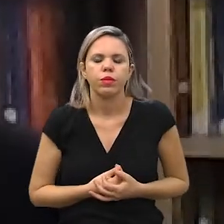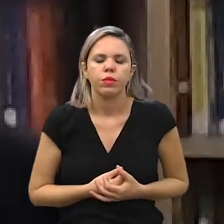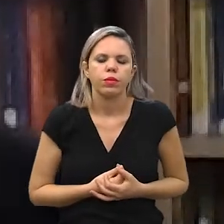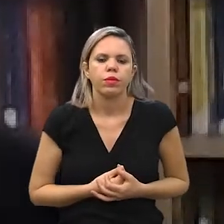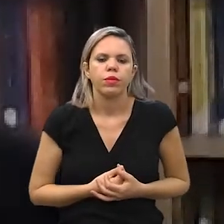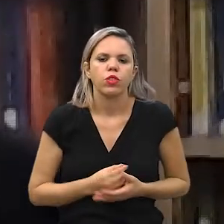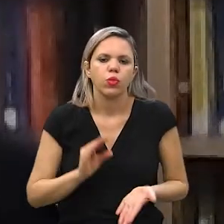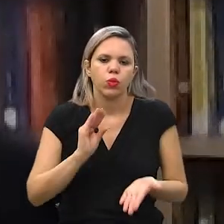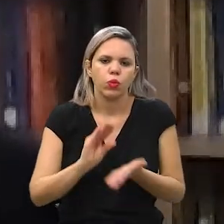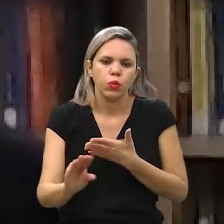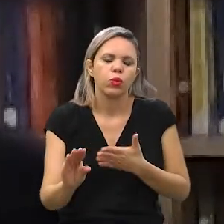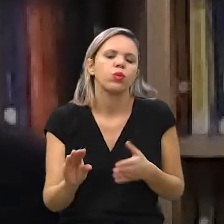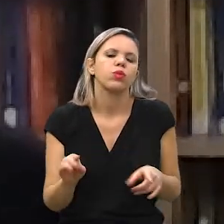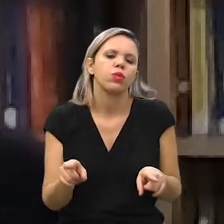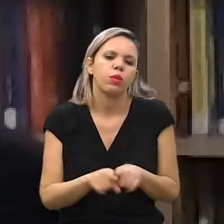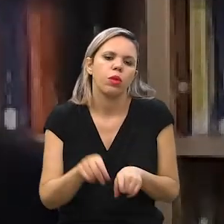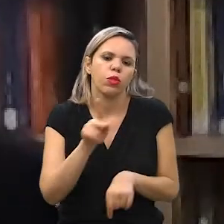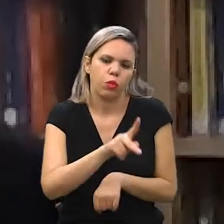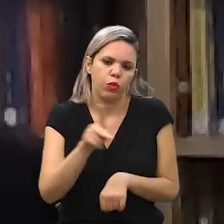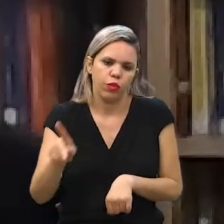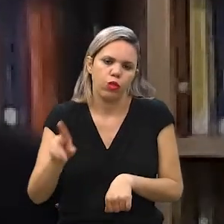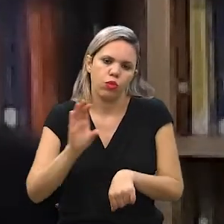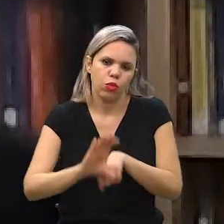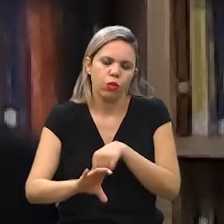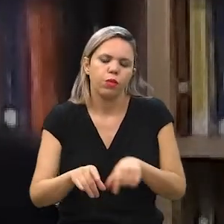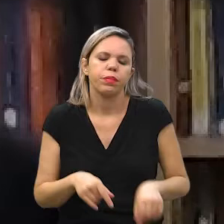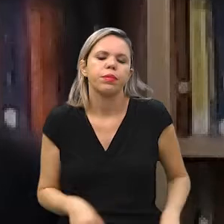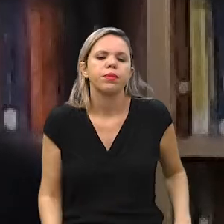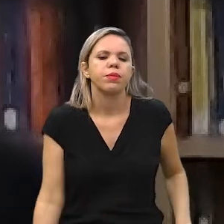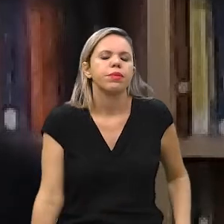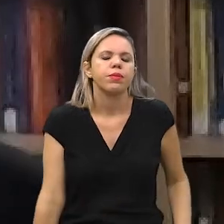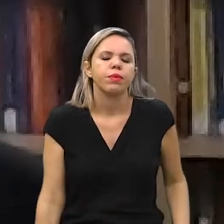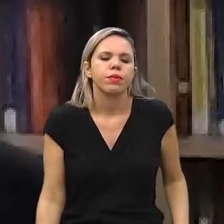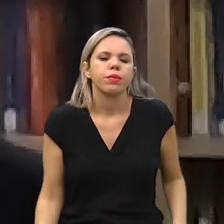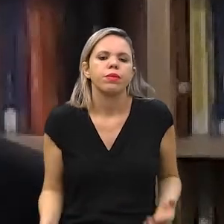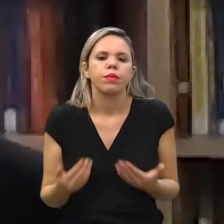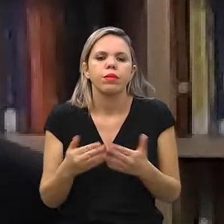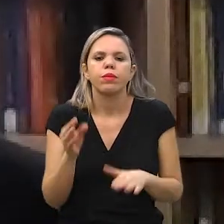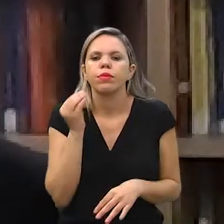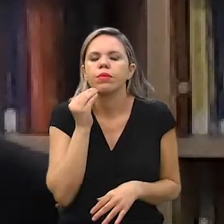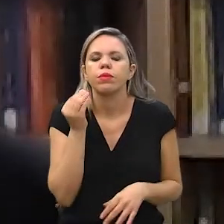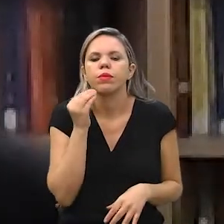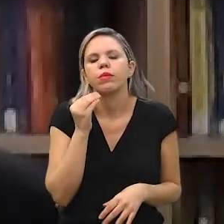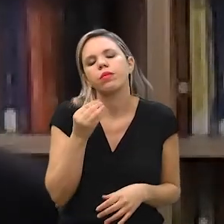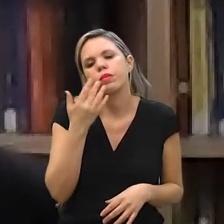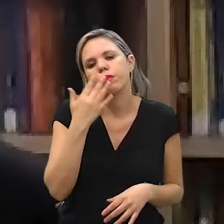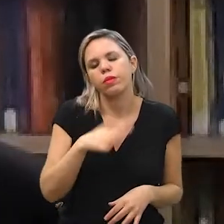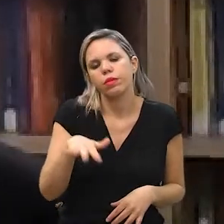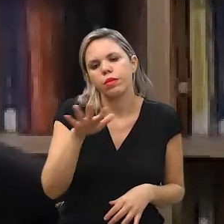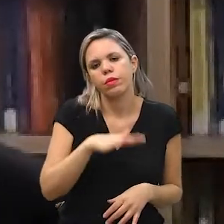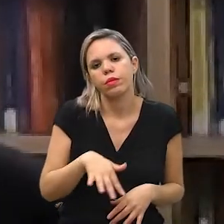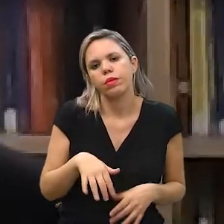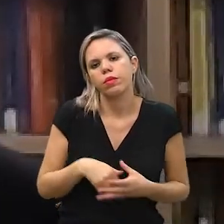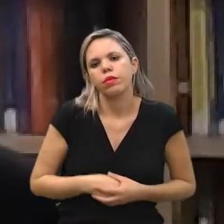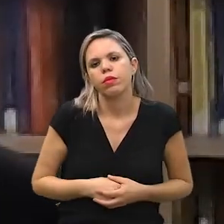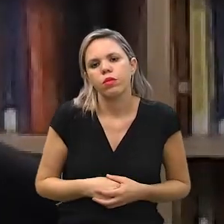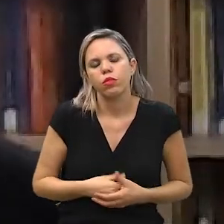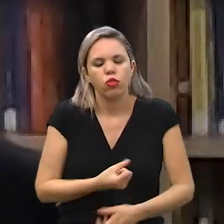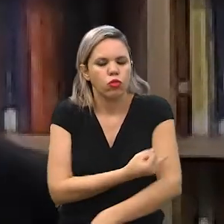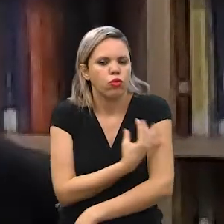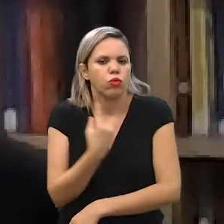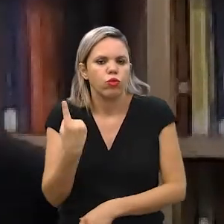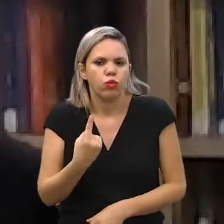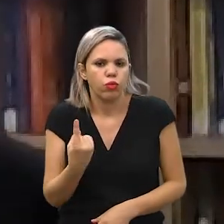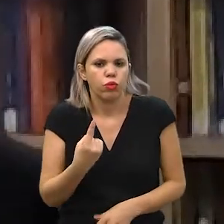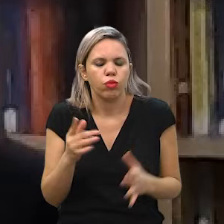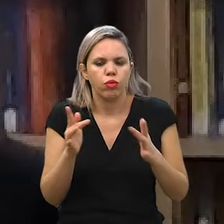um investimento na formação do professor e abrir oportunidade para essa criança, né, do ensino fundamental 1 ter